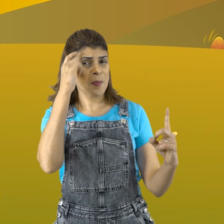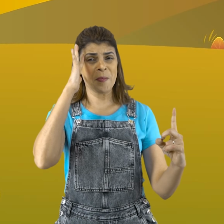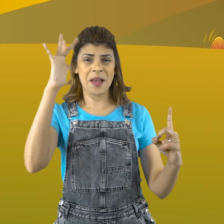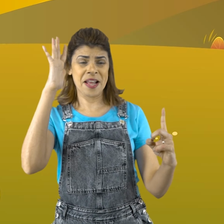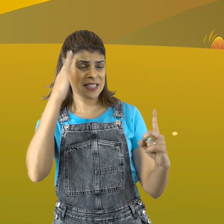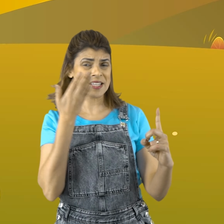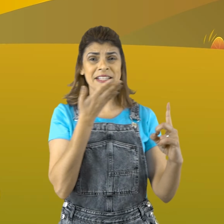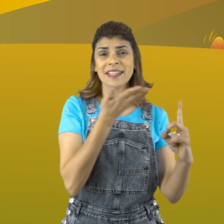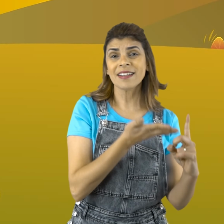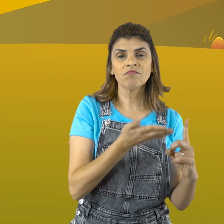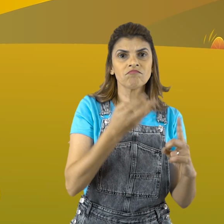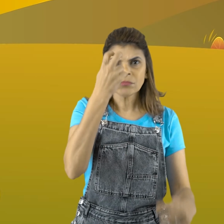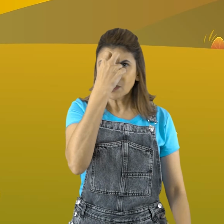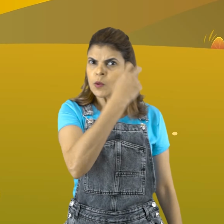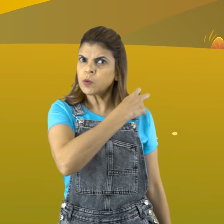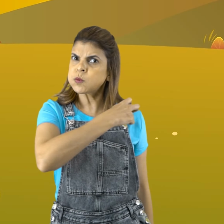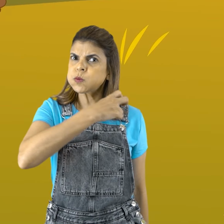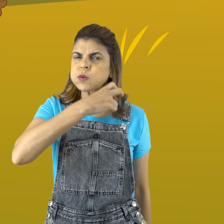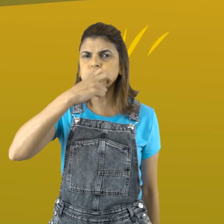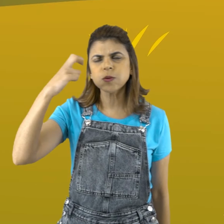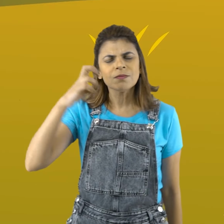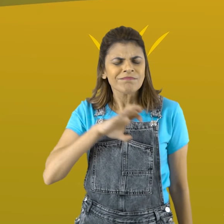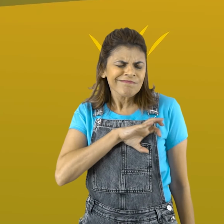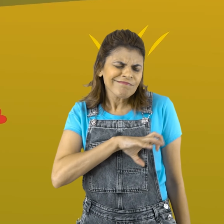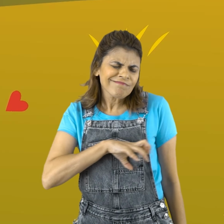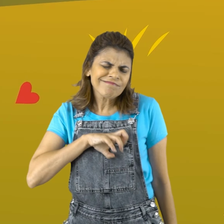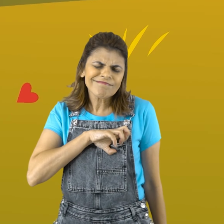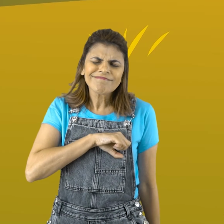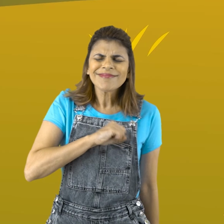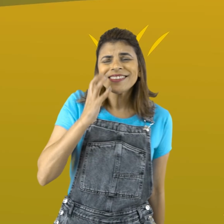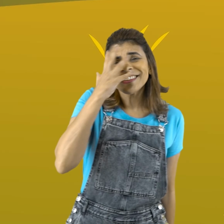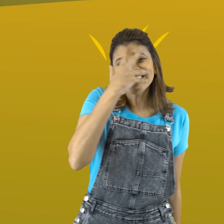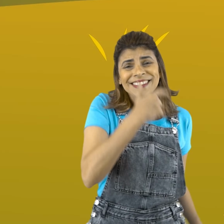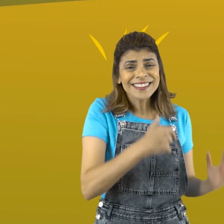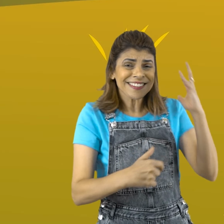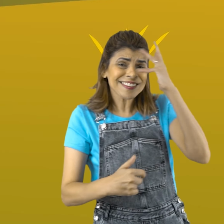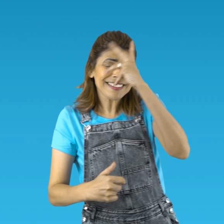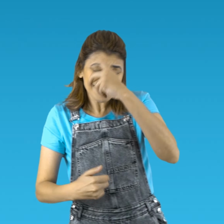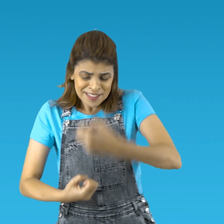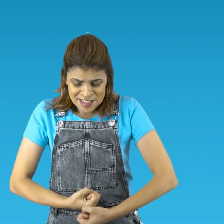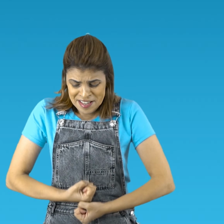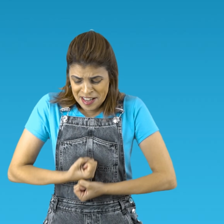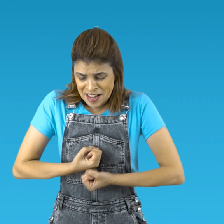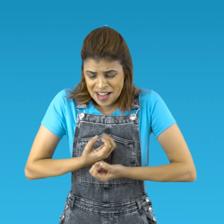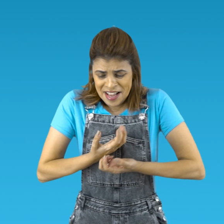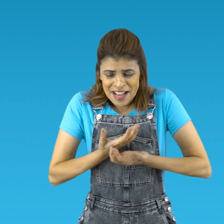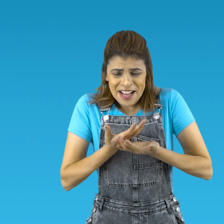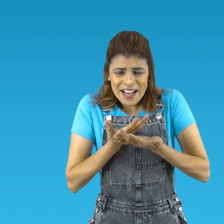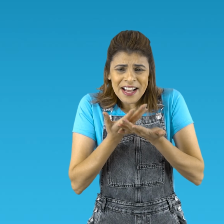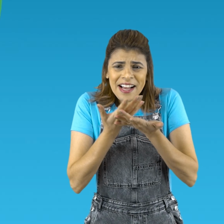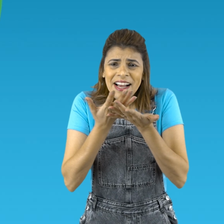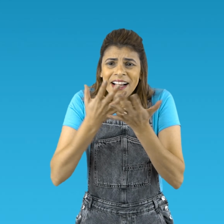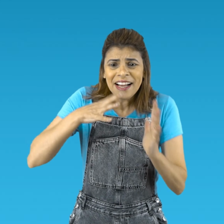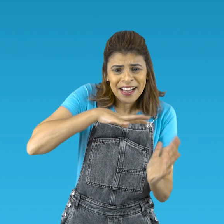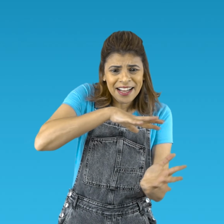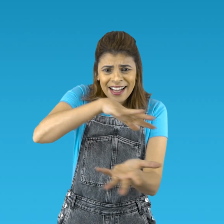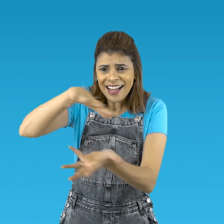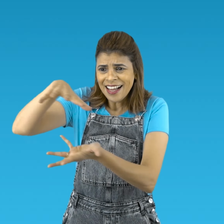Você é genial. Nosso amor é mais forte. Vem de dentro pra fora. No mundo que é